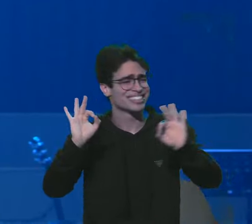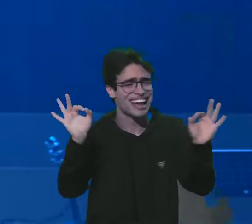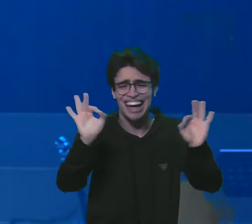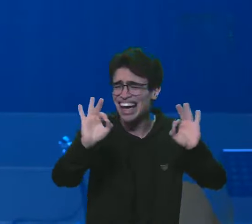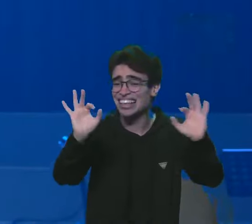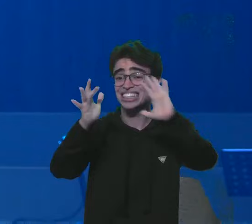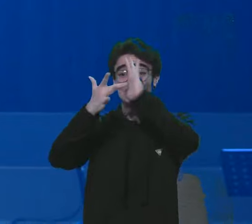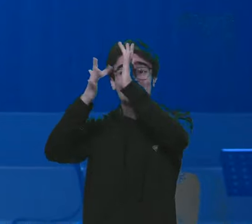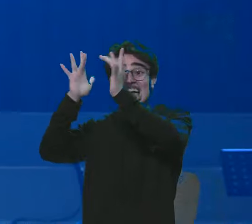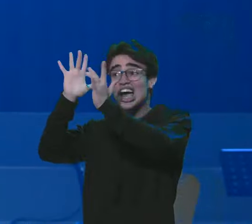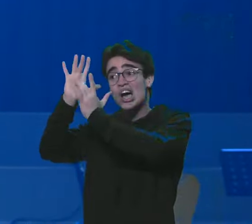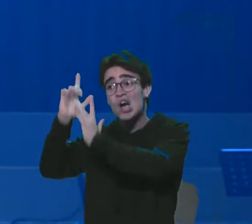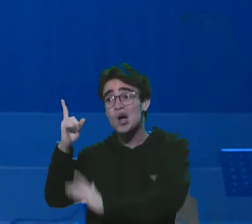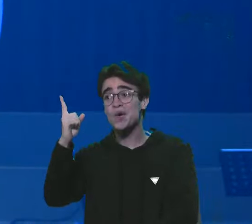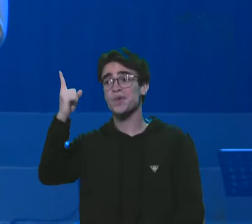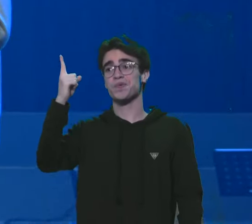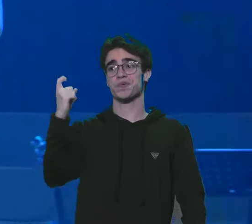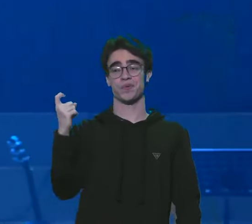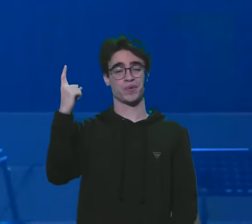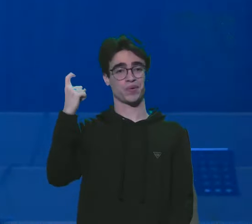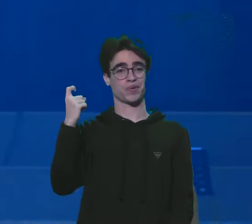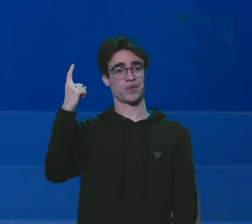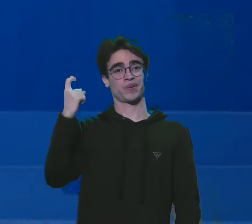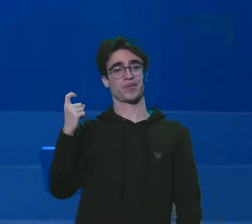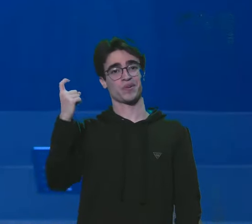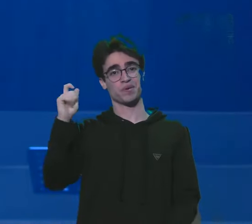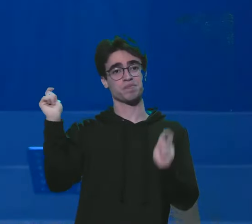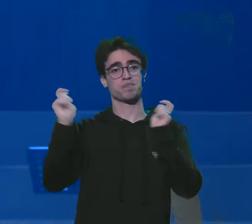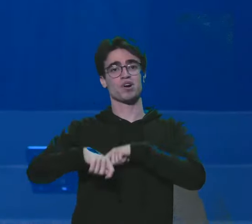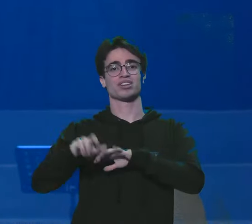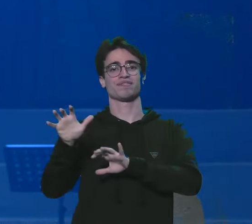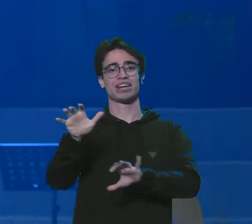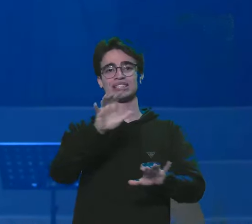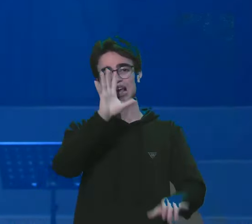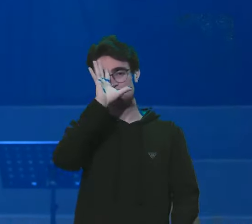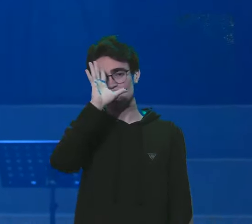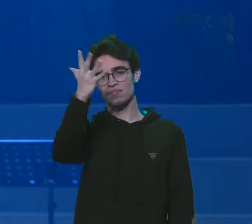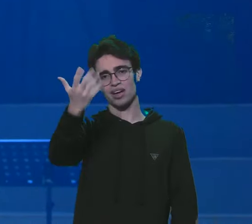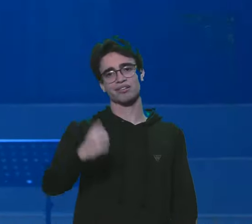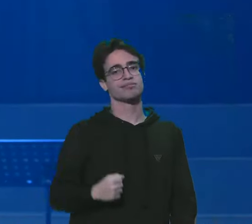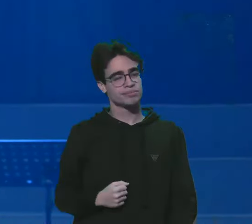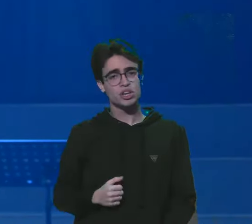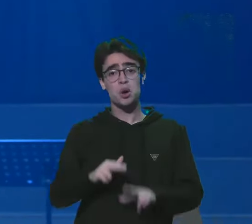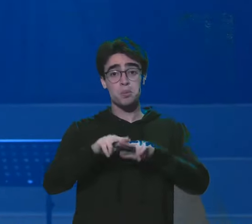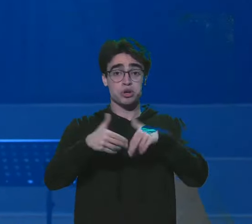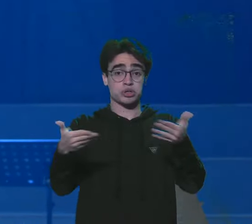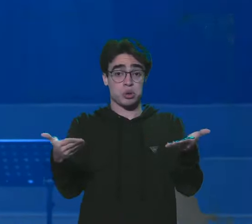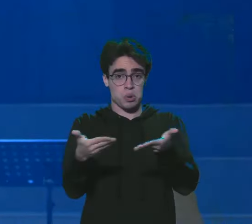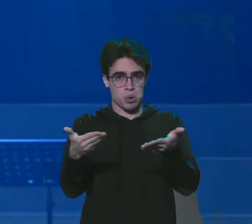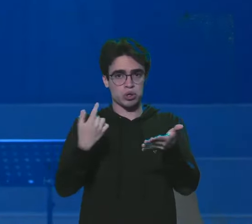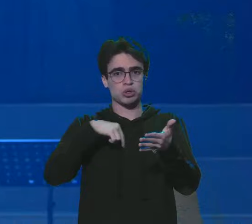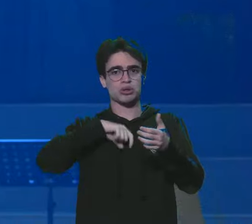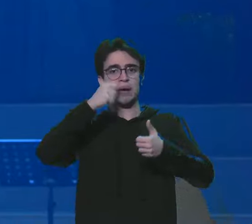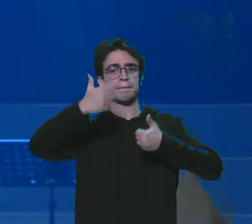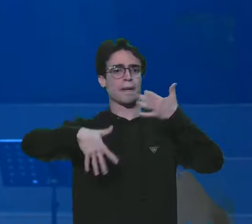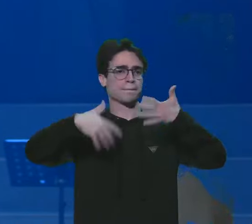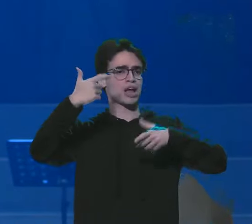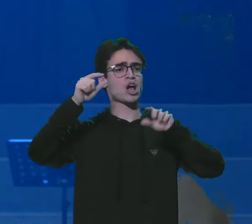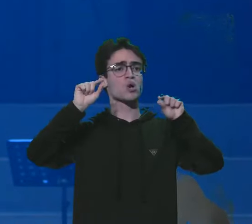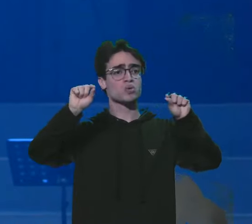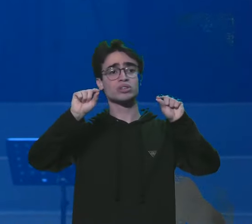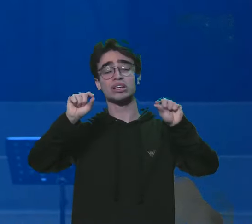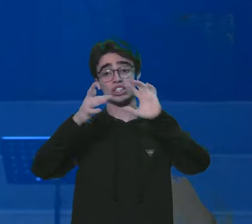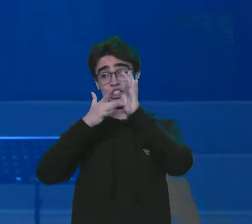Jesus faz. E hoje nós vamos conversar um pouquinho sobre o que Jesus fez na vida de uma família